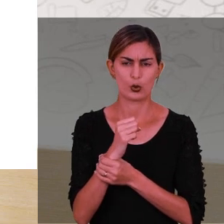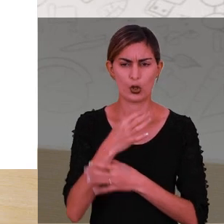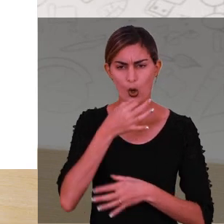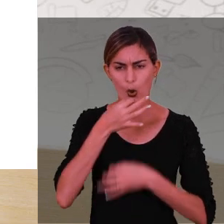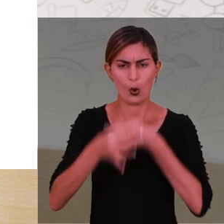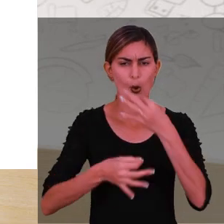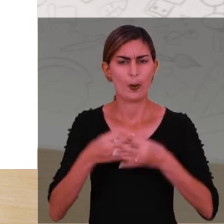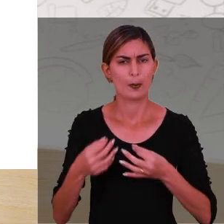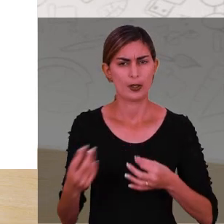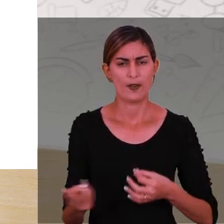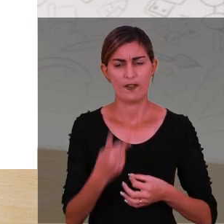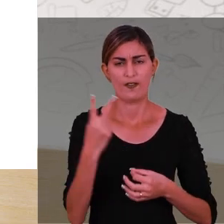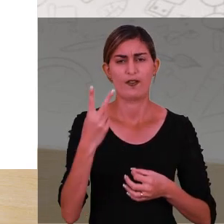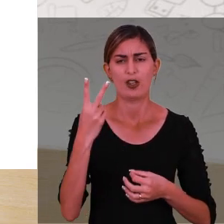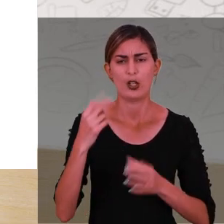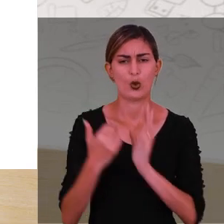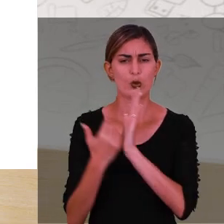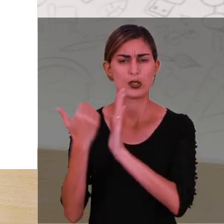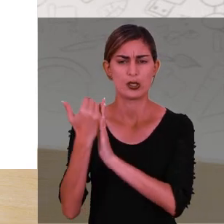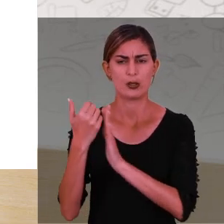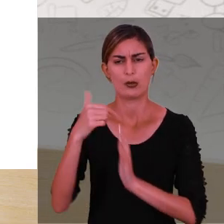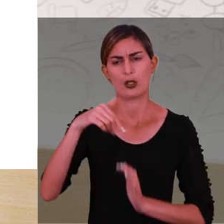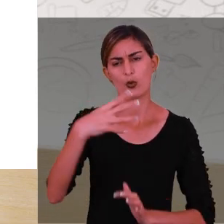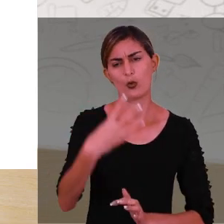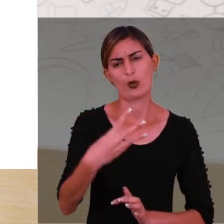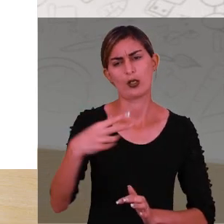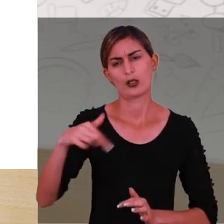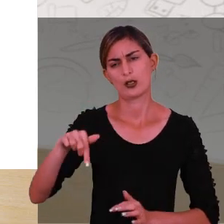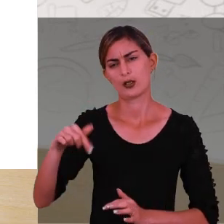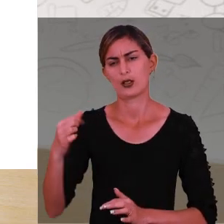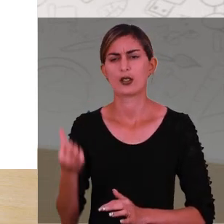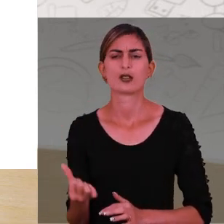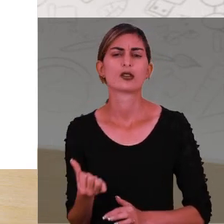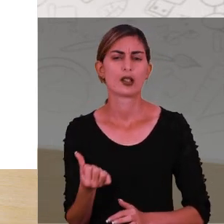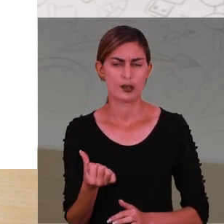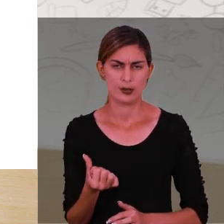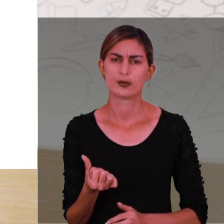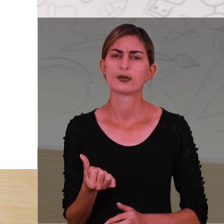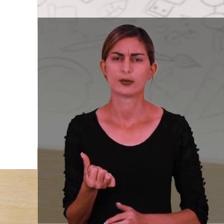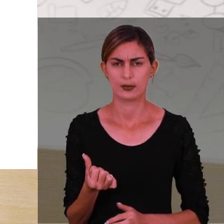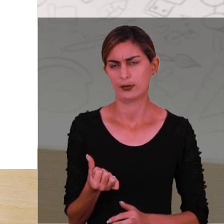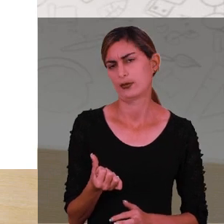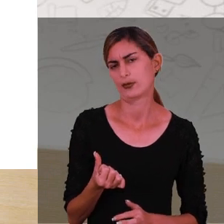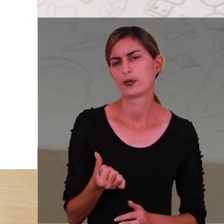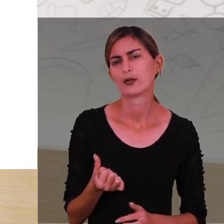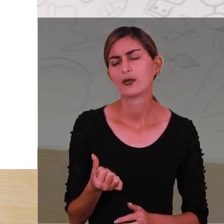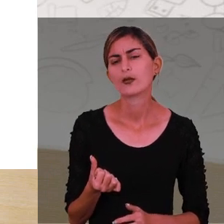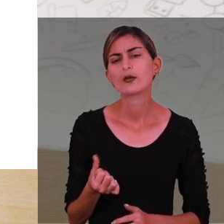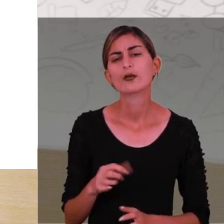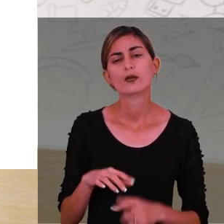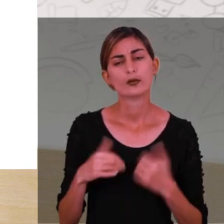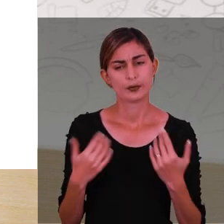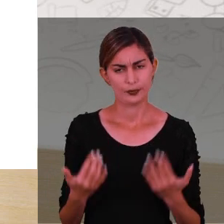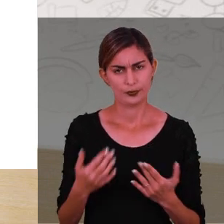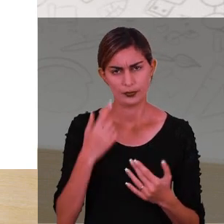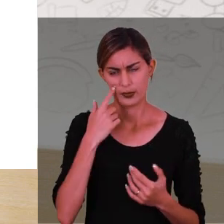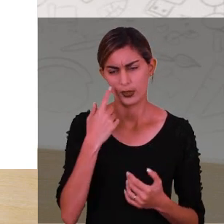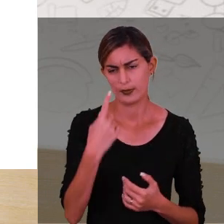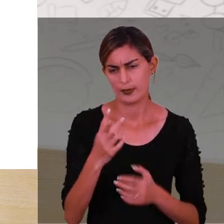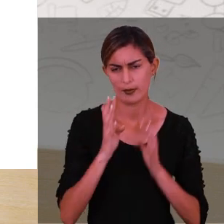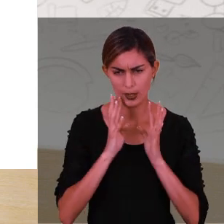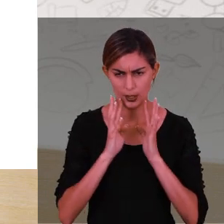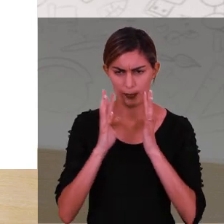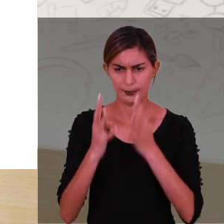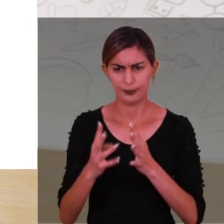segurança, optar pelo valor imediatamente acima, ou seja, o valor de 476. Conforme você